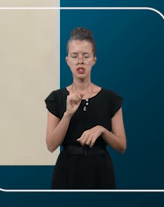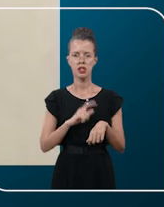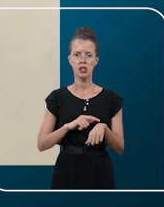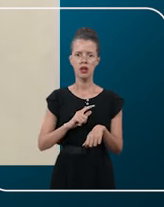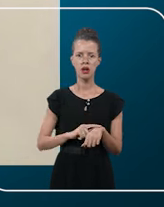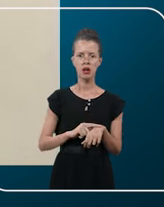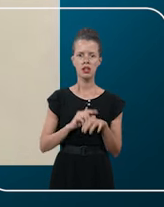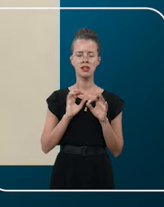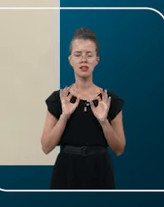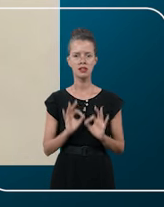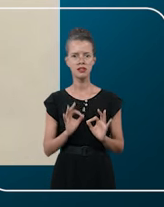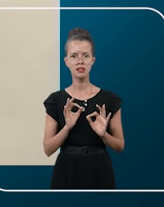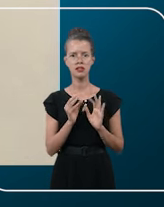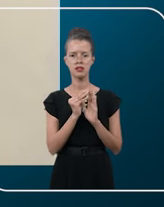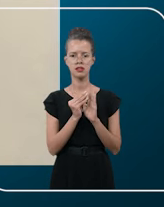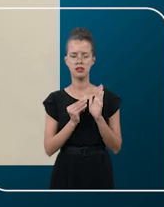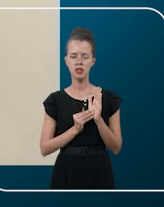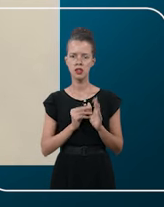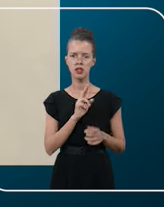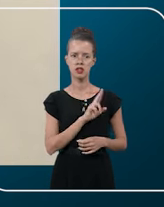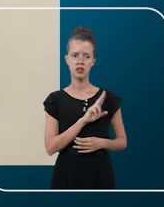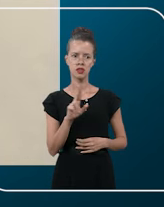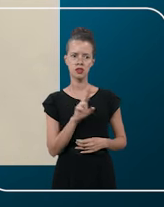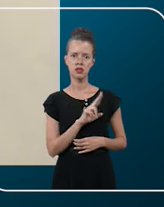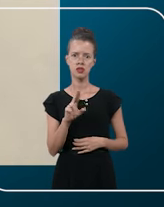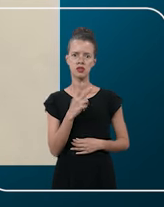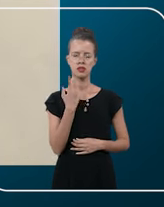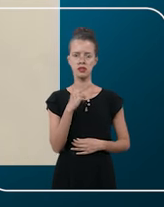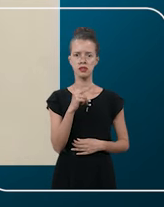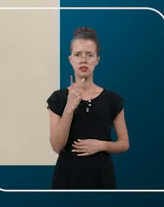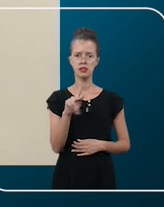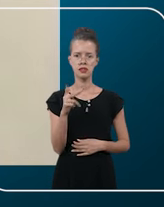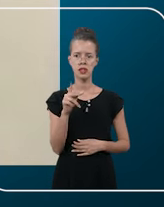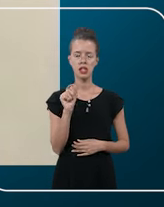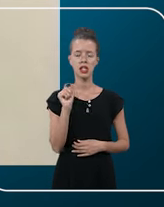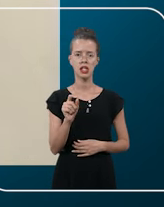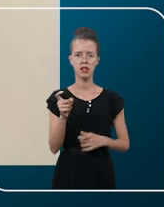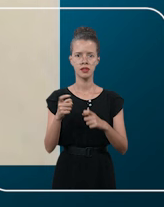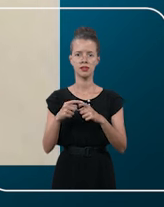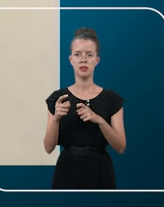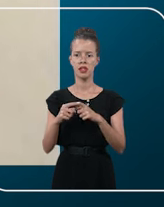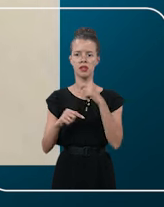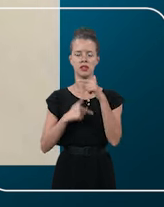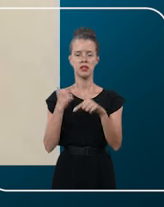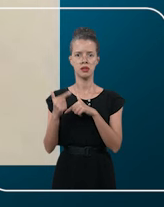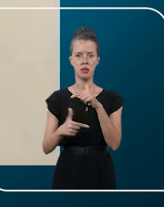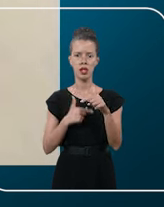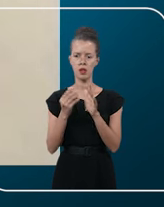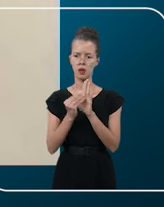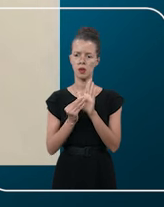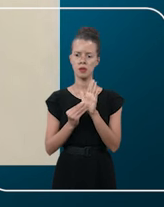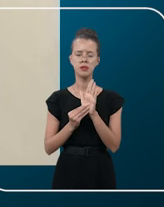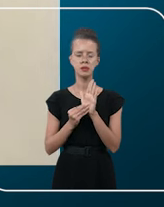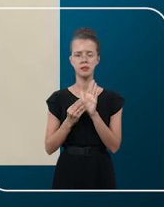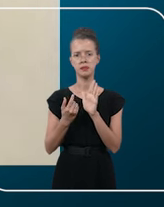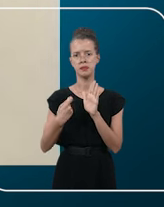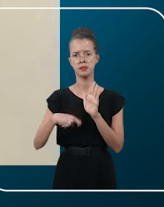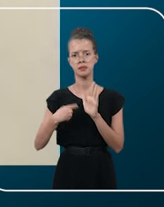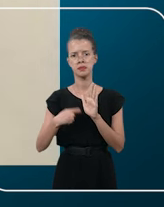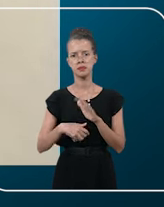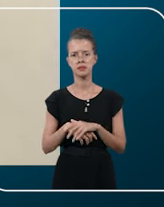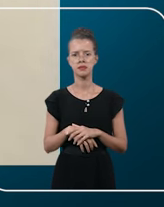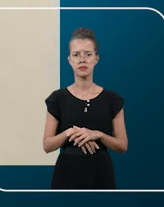o nome, né, e o registro profissional do médico que atuou. Então, isso é muito importante para você conhecer